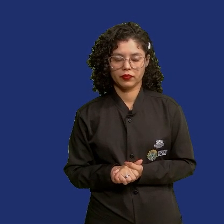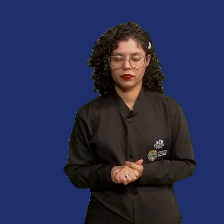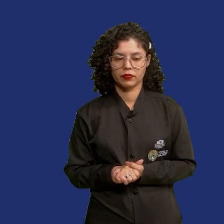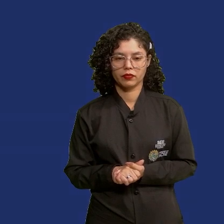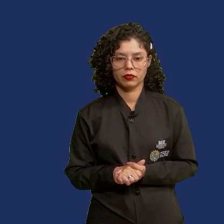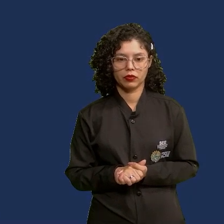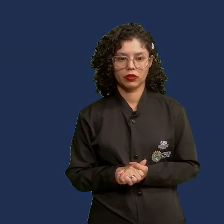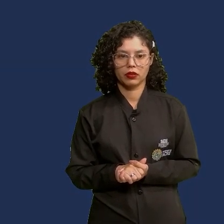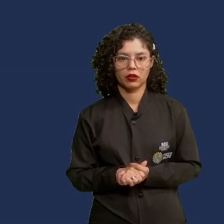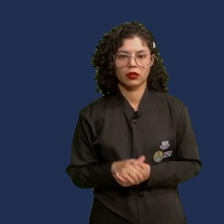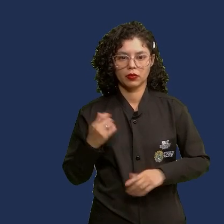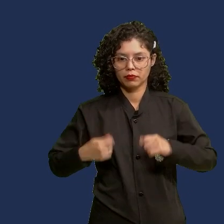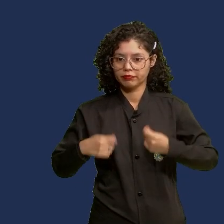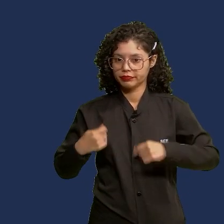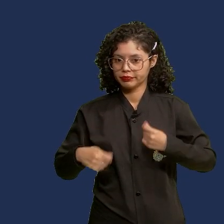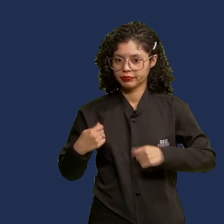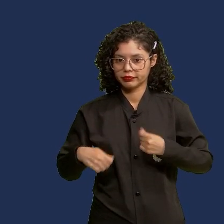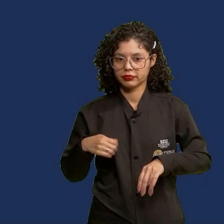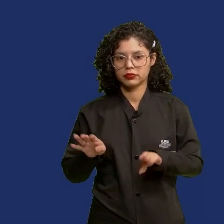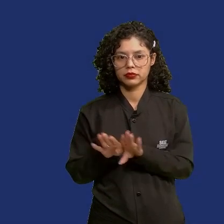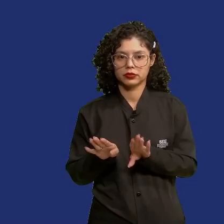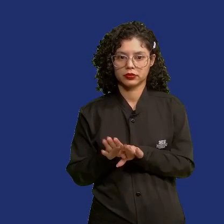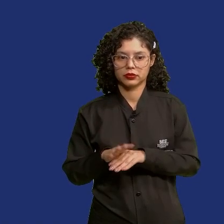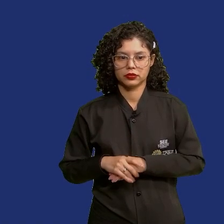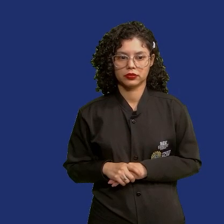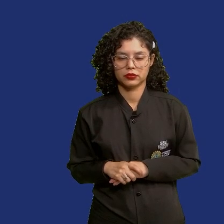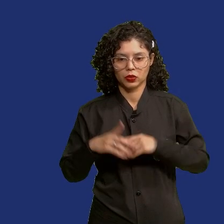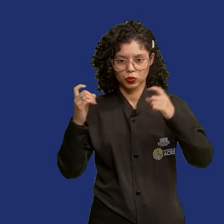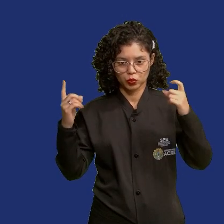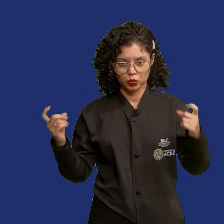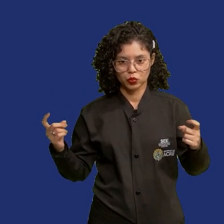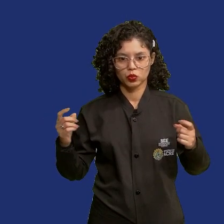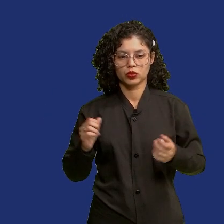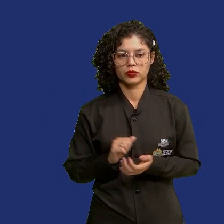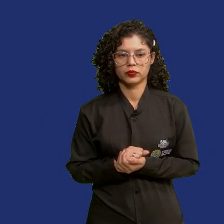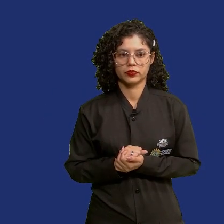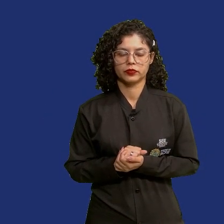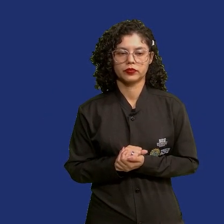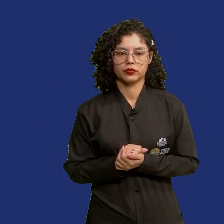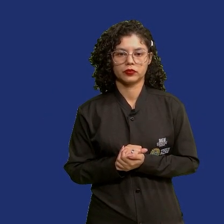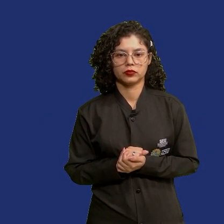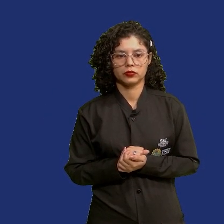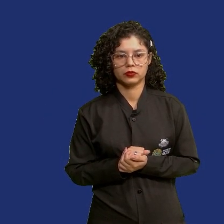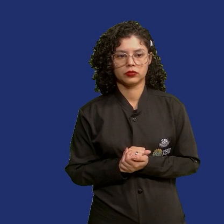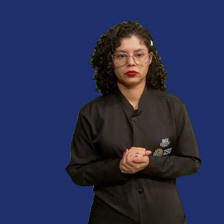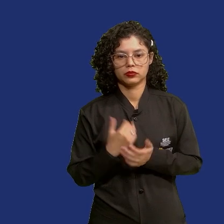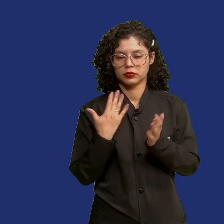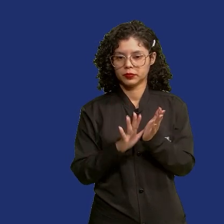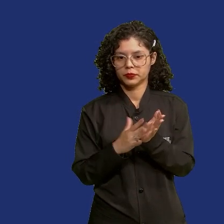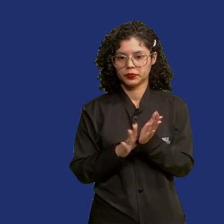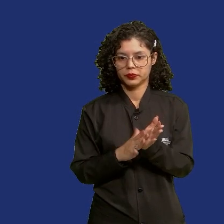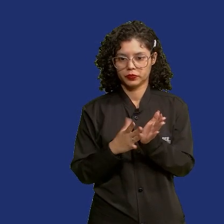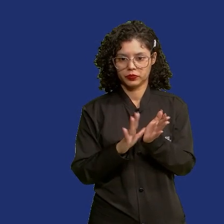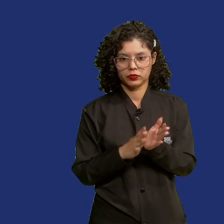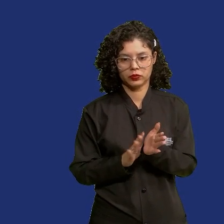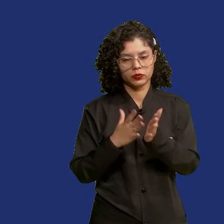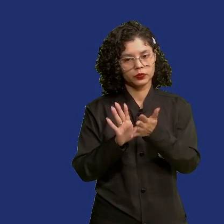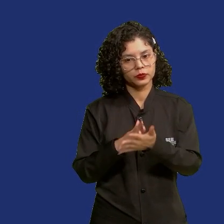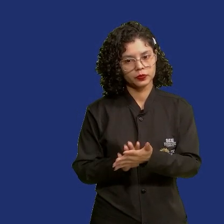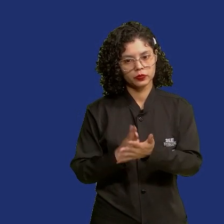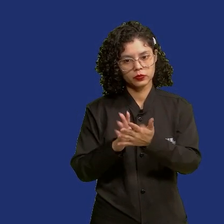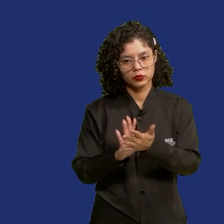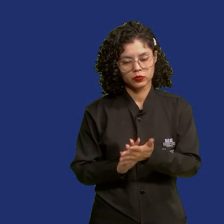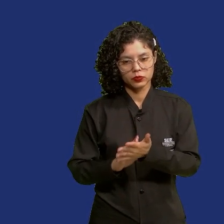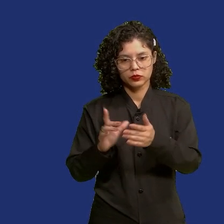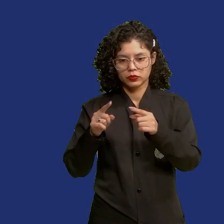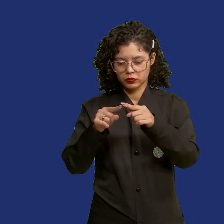né? Você bate com as baquetas e ele emite o som. O pandeiro é um pequeno